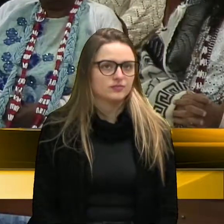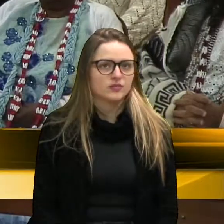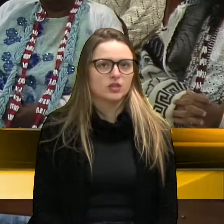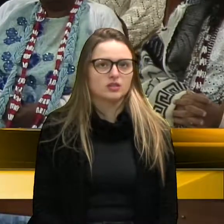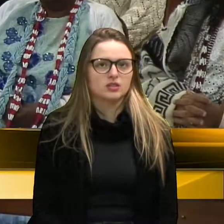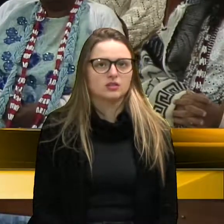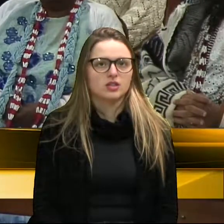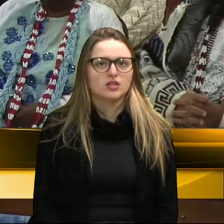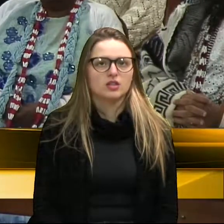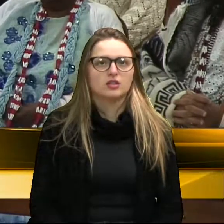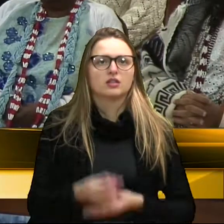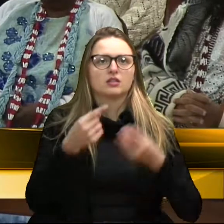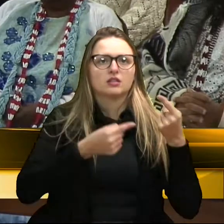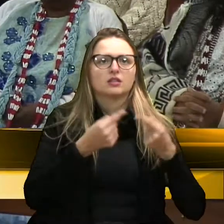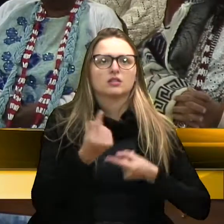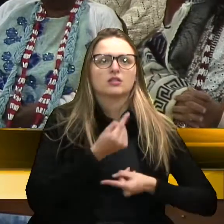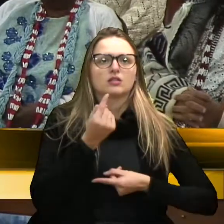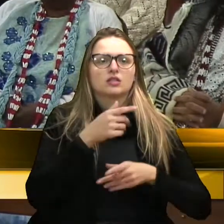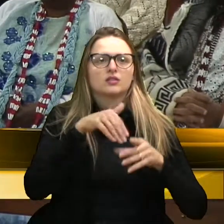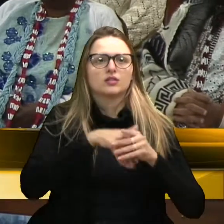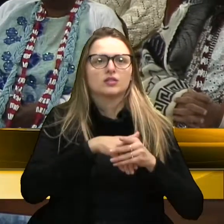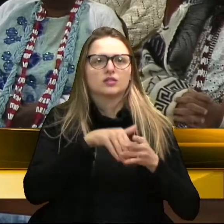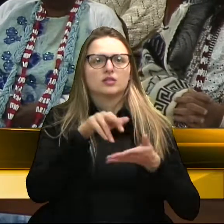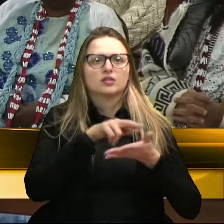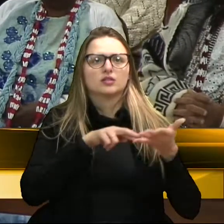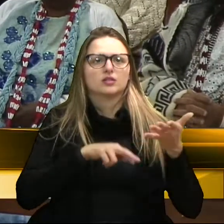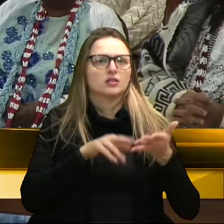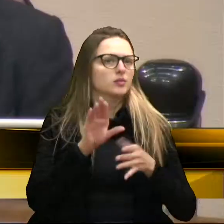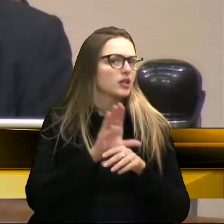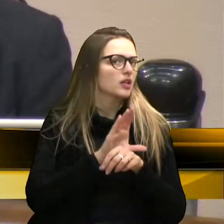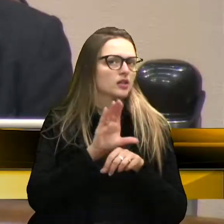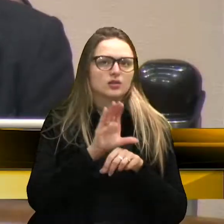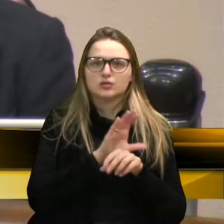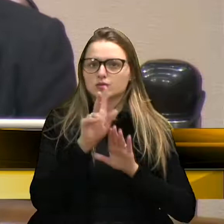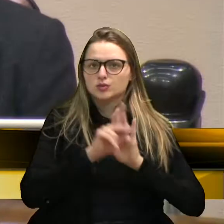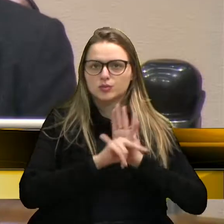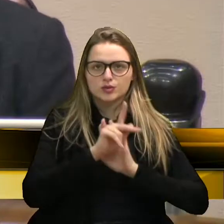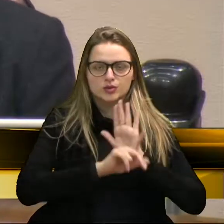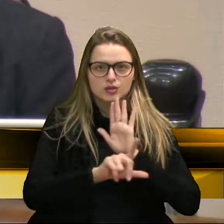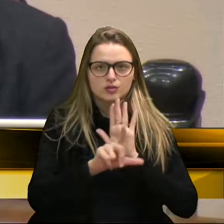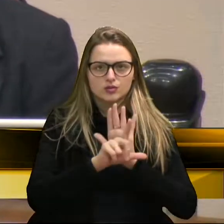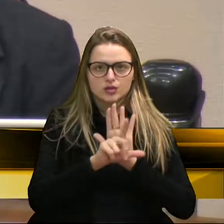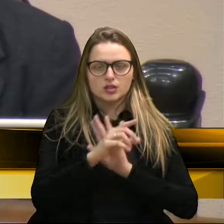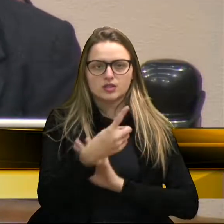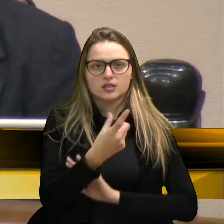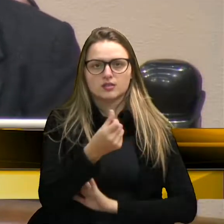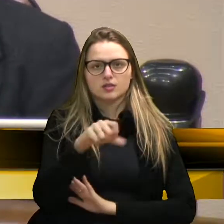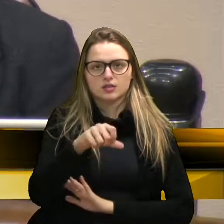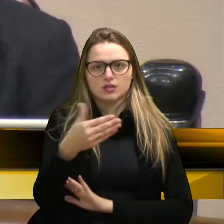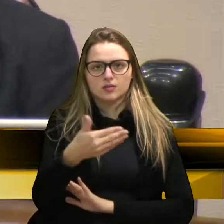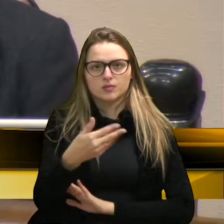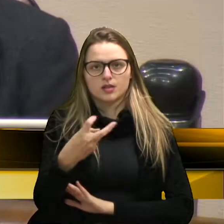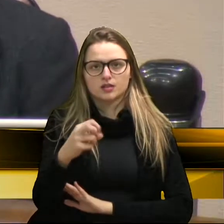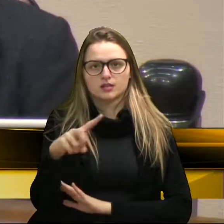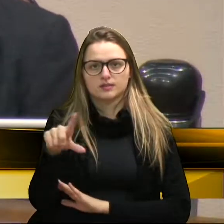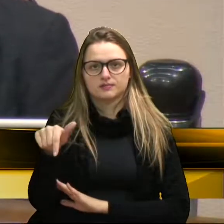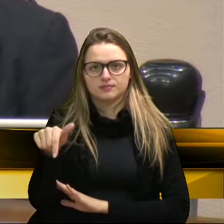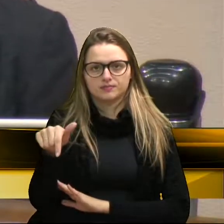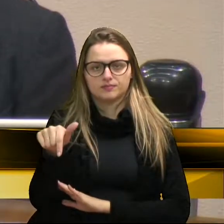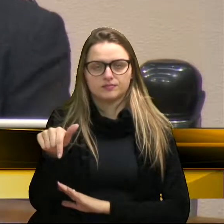Em discussão única e votação, parecer pela inconstitucionalidade do projeto de lei número 169 de